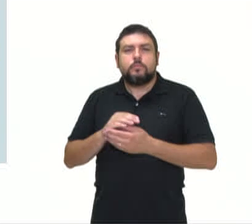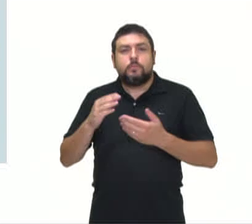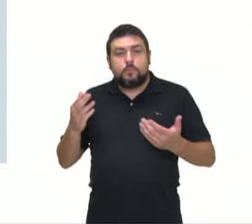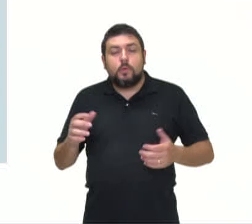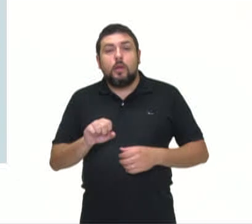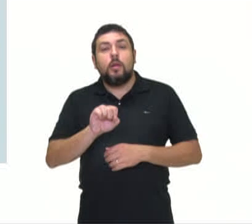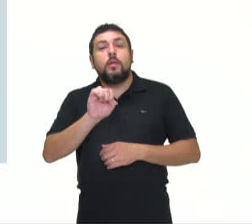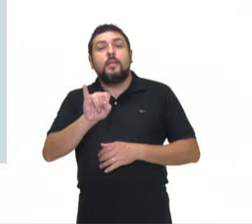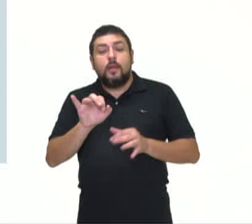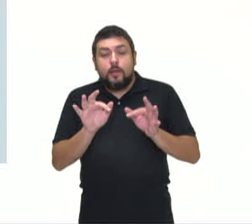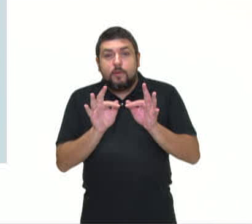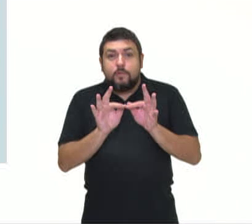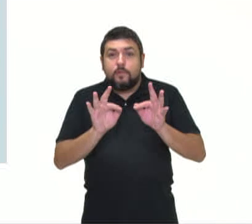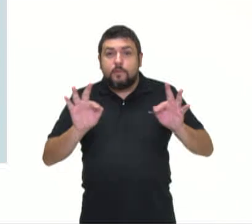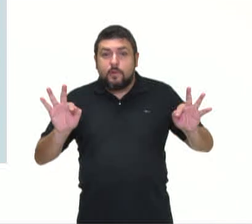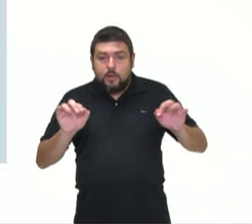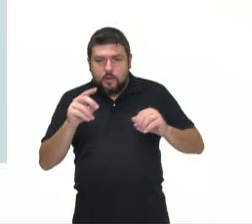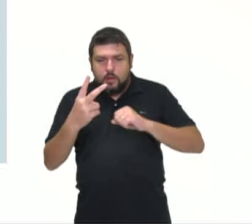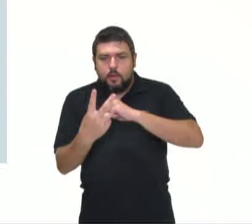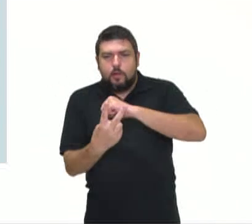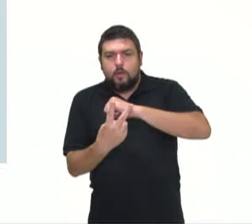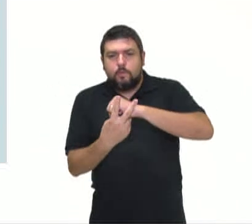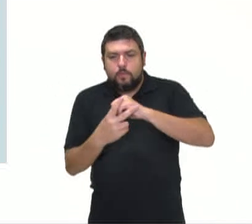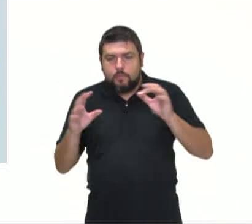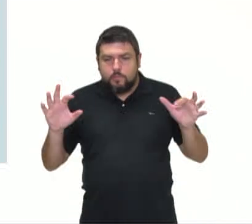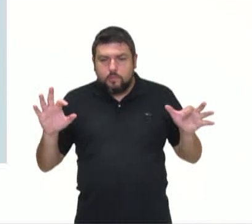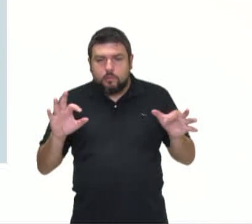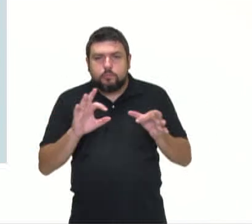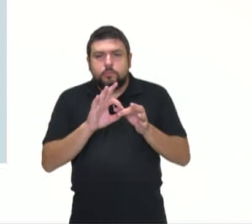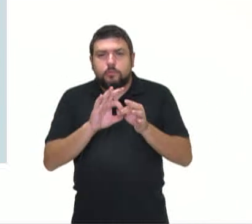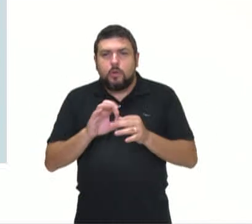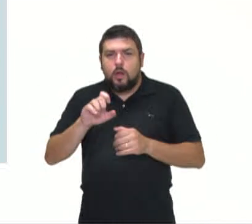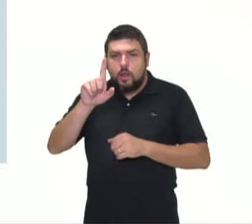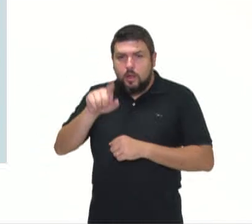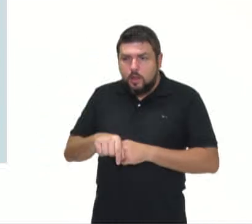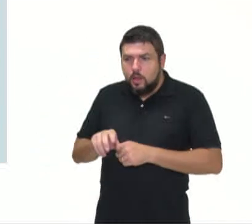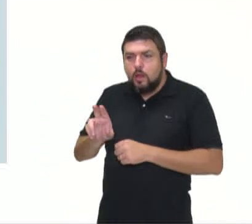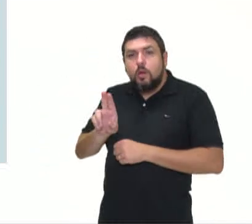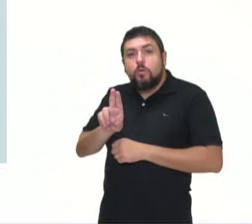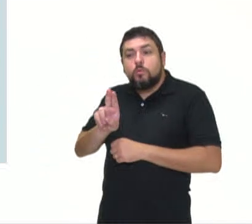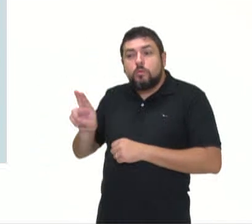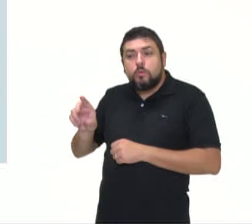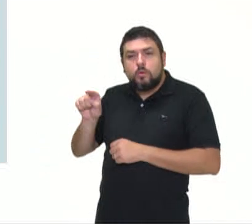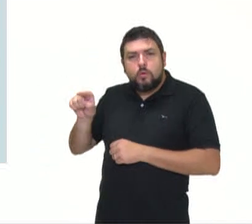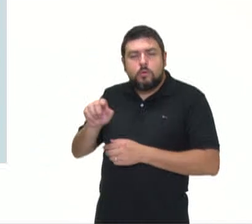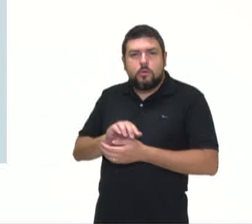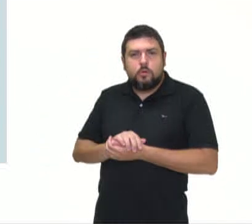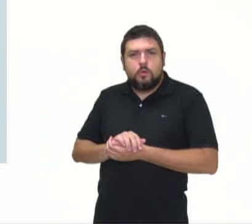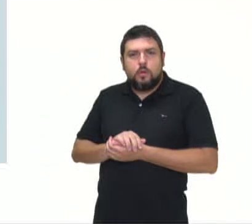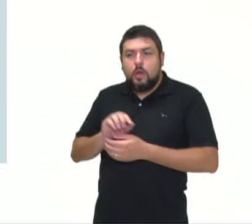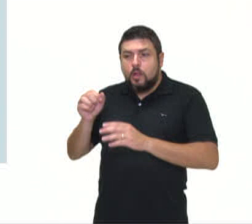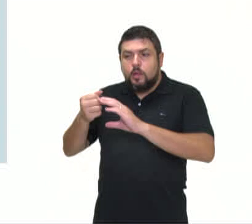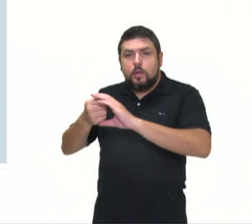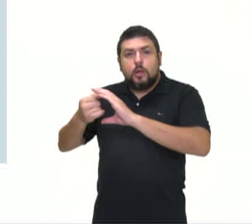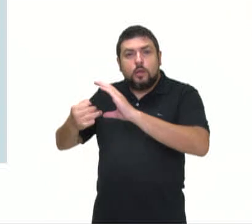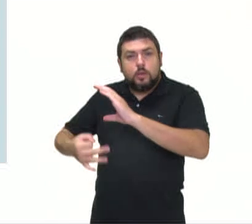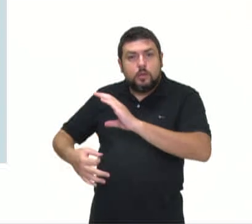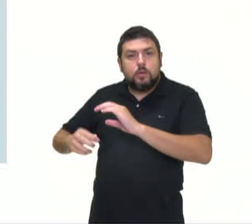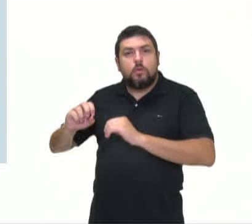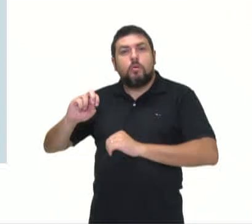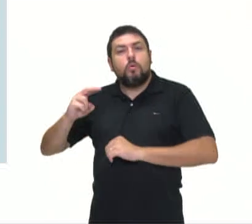ligação, o predicado recebe o nome de predicado nominal, pois o núcleo é um nome, característica ou estado do